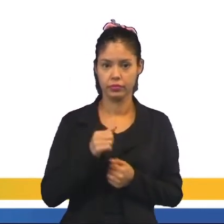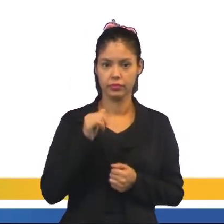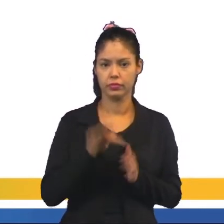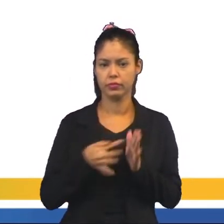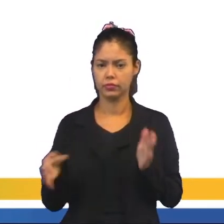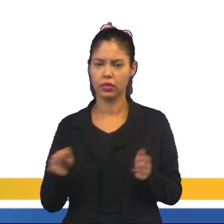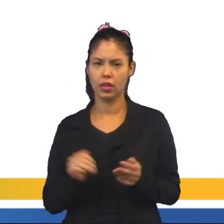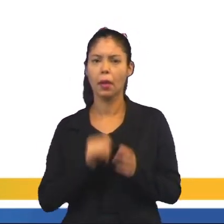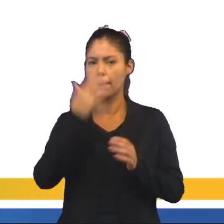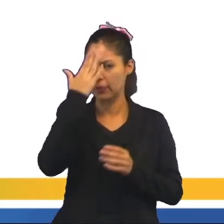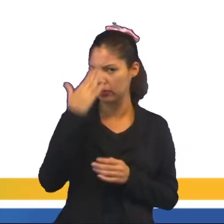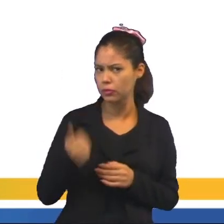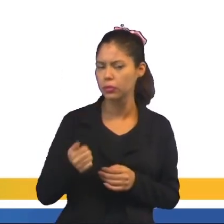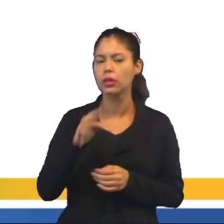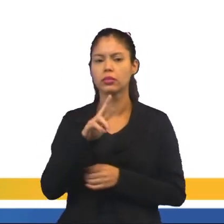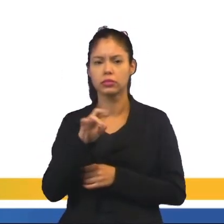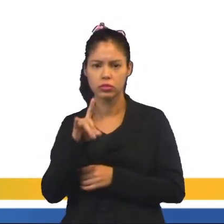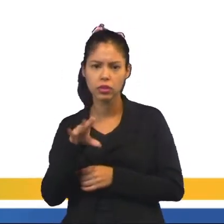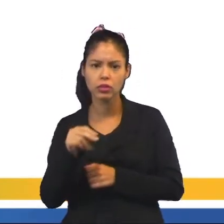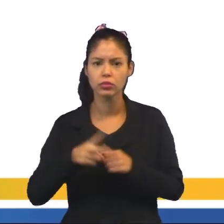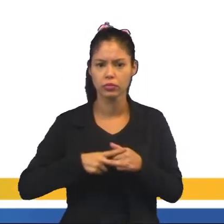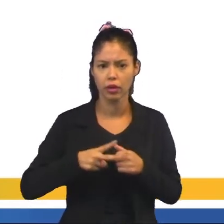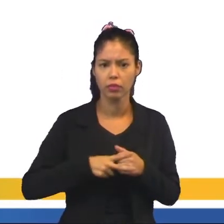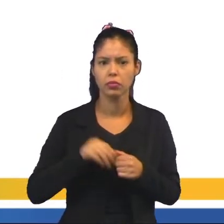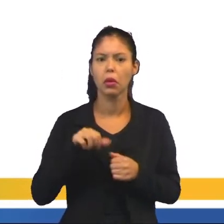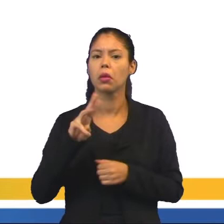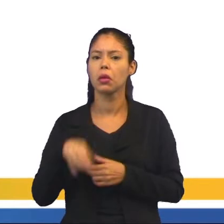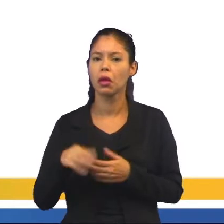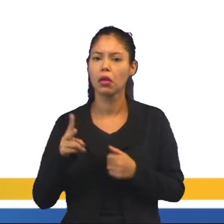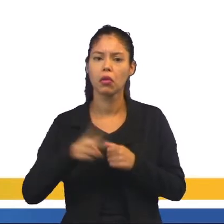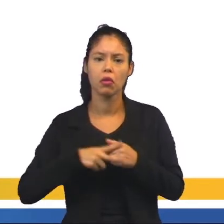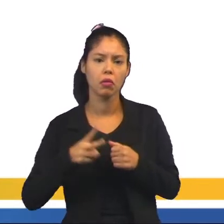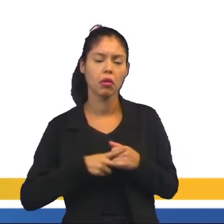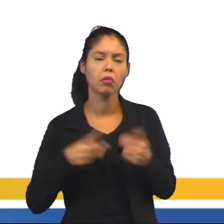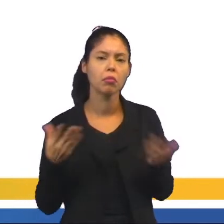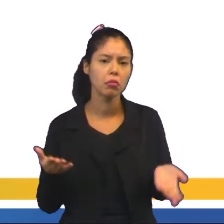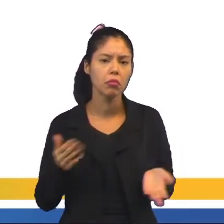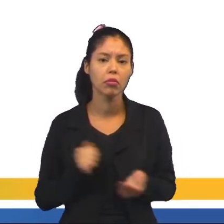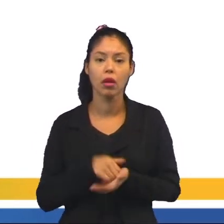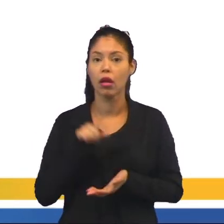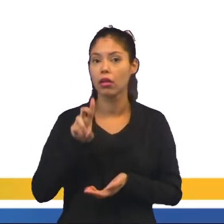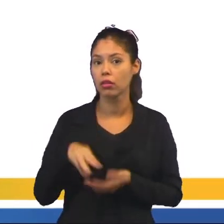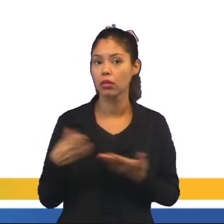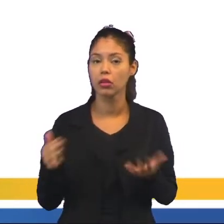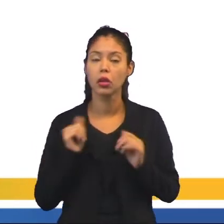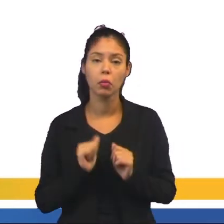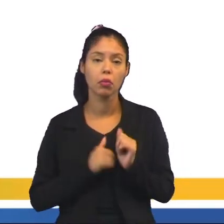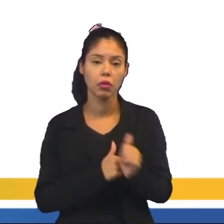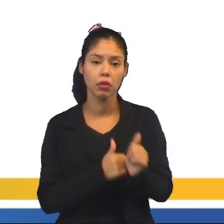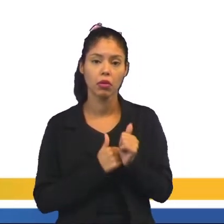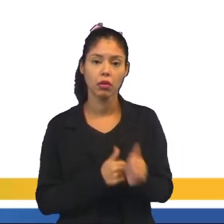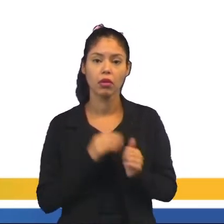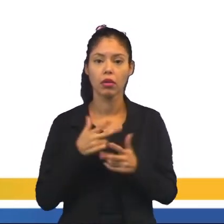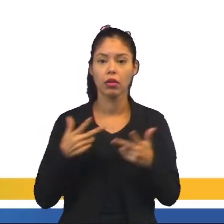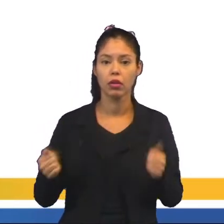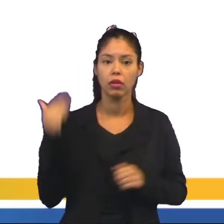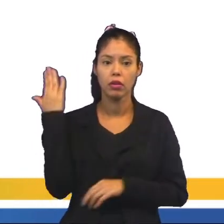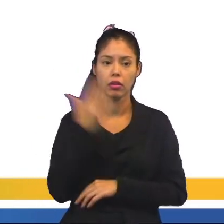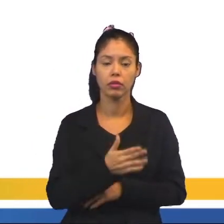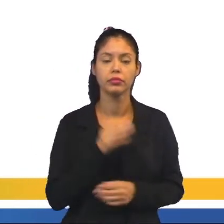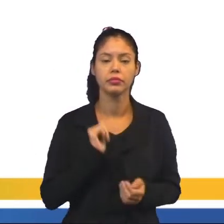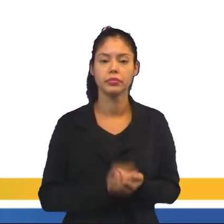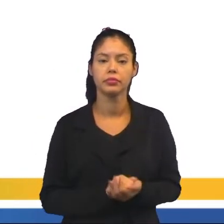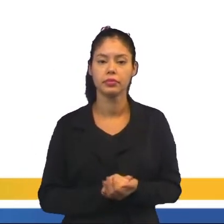simpática eu tenho que saber a transitividade do verbo né quem são os verbos transitivos são aqueles que põem dela acompanhada de um bilhete o